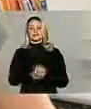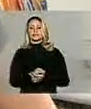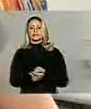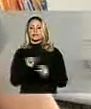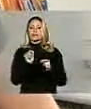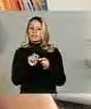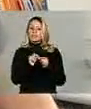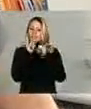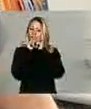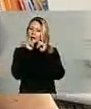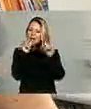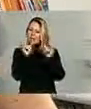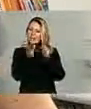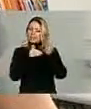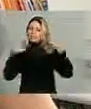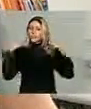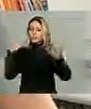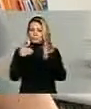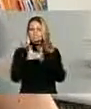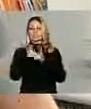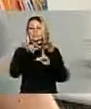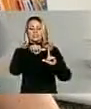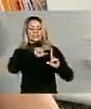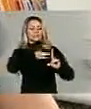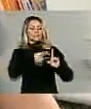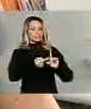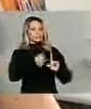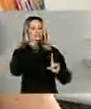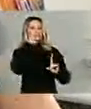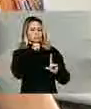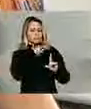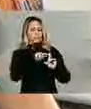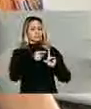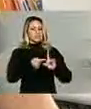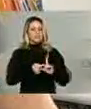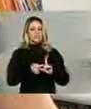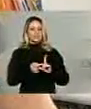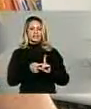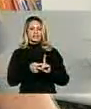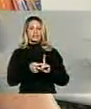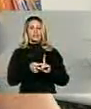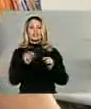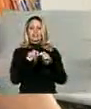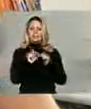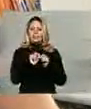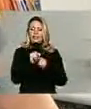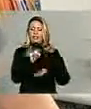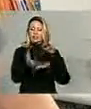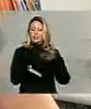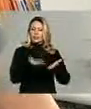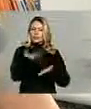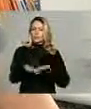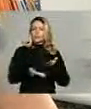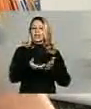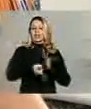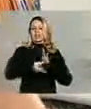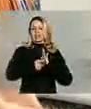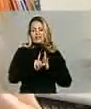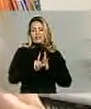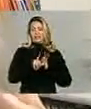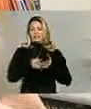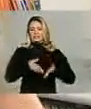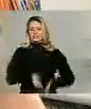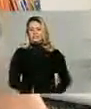um alerta a todas as gestantes, né, que façam o pré-natal,